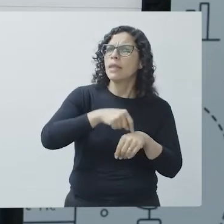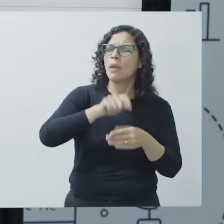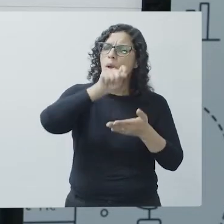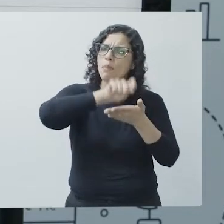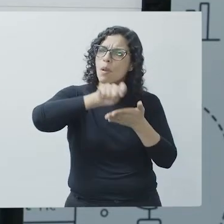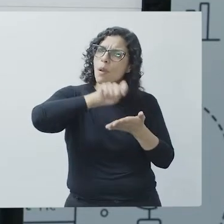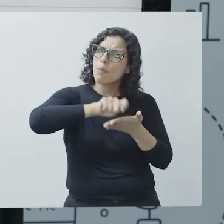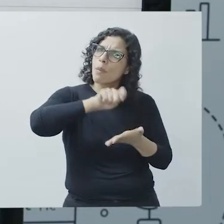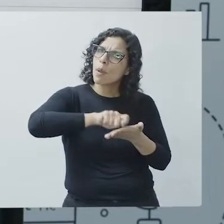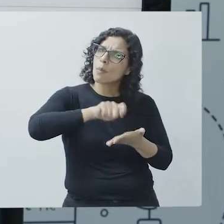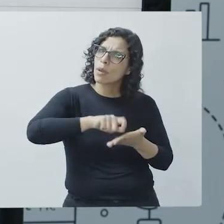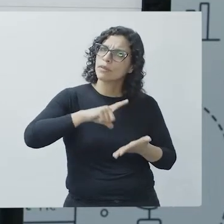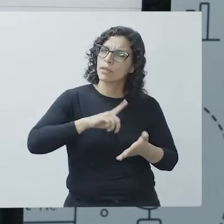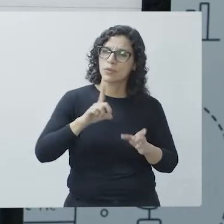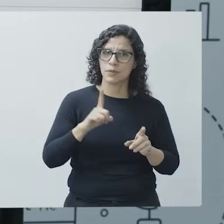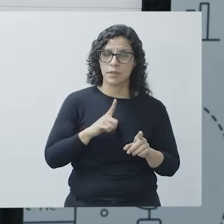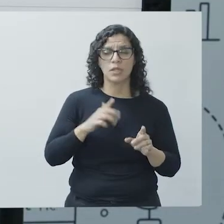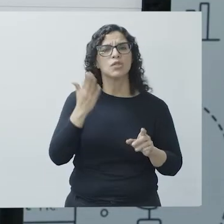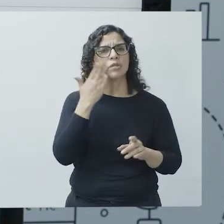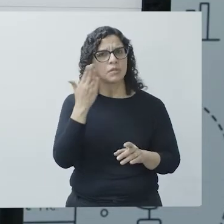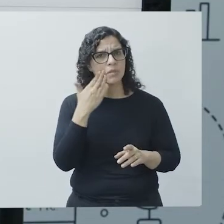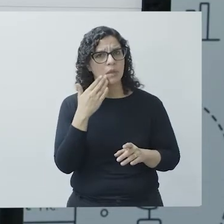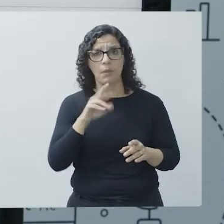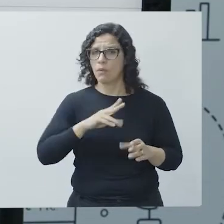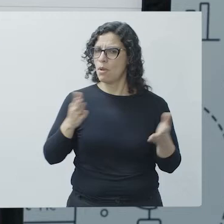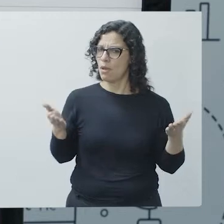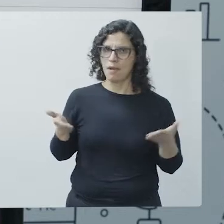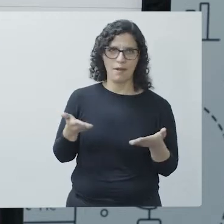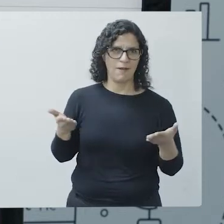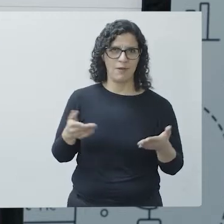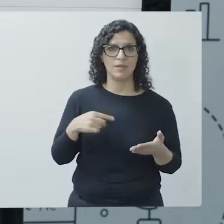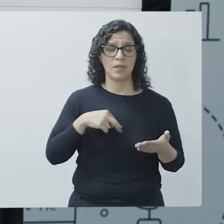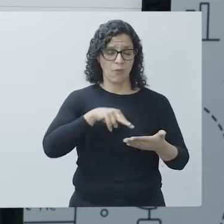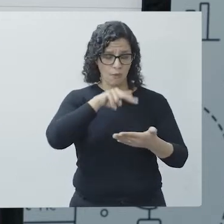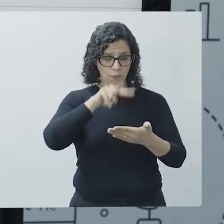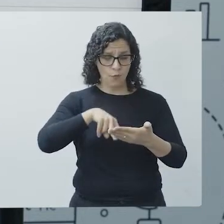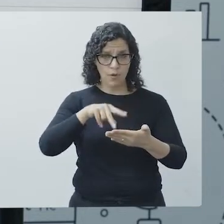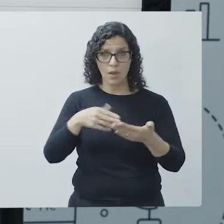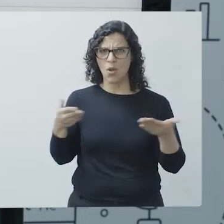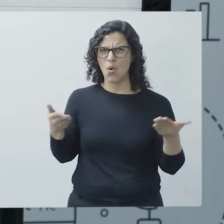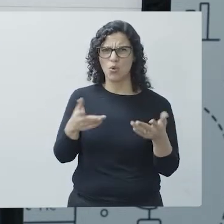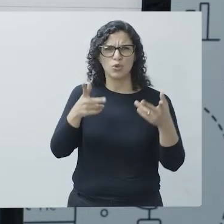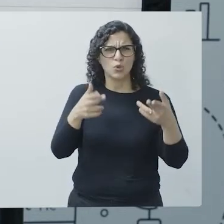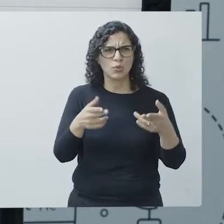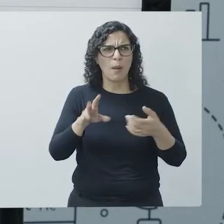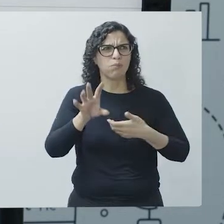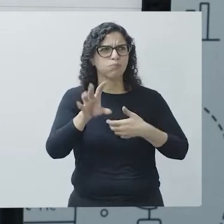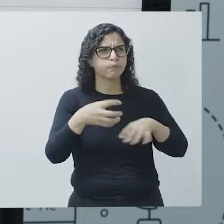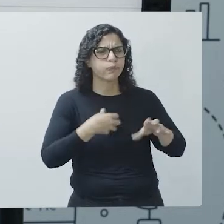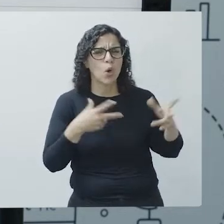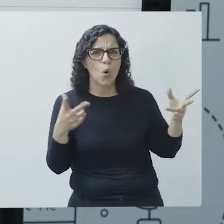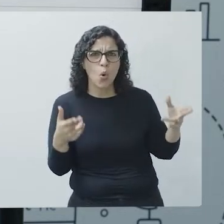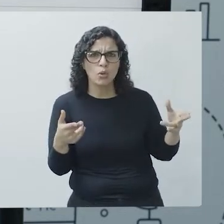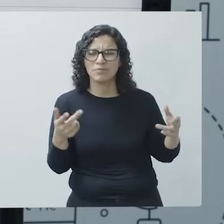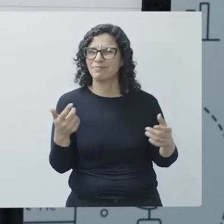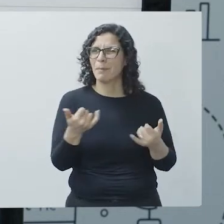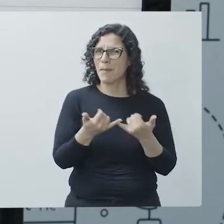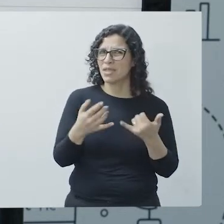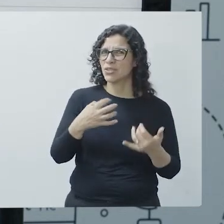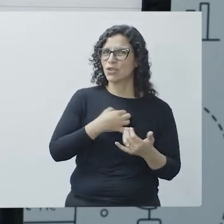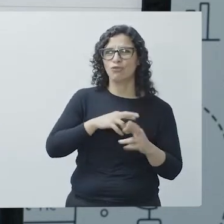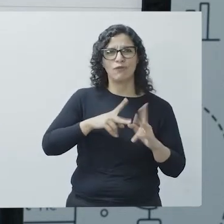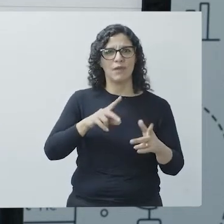foi produzido. Né? A gente sabe que não foi produzido agora. E se eu olhar com o meu olhar de hoje, pode ser que sim, que eu veja de uma